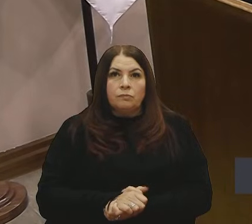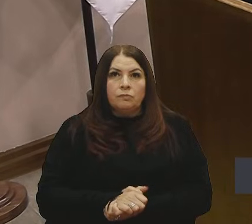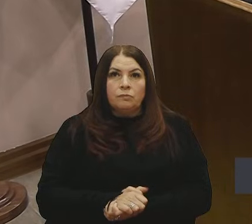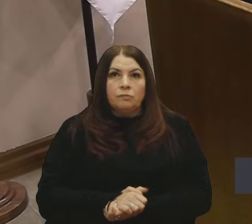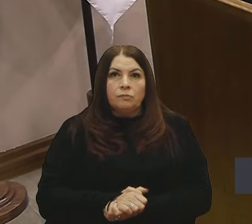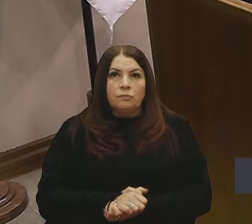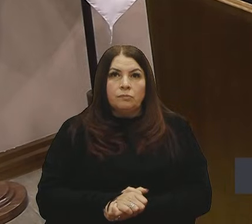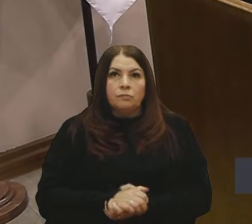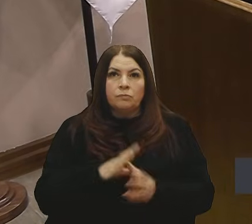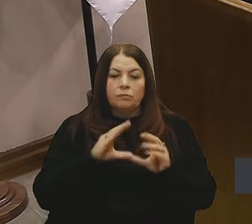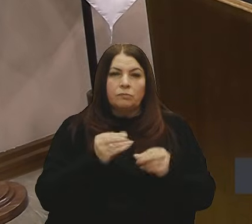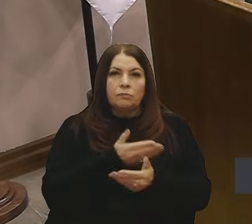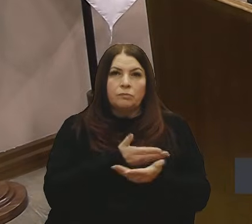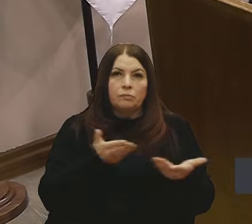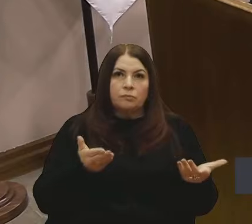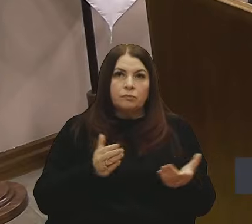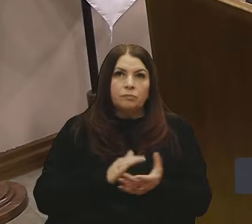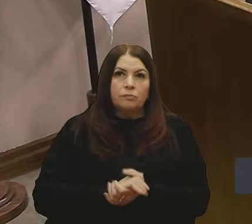Boa noite.